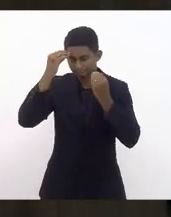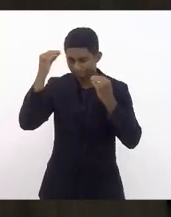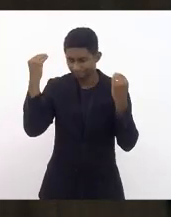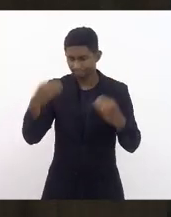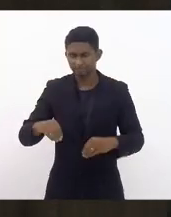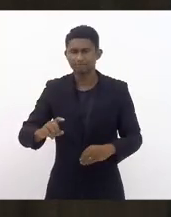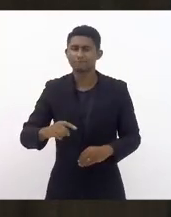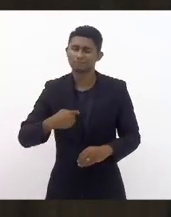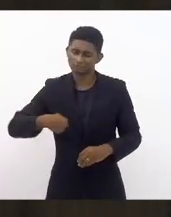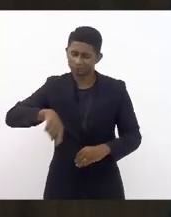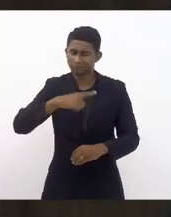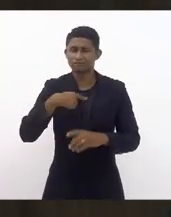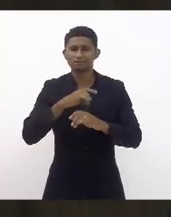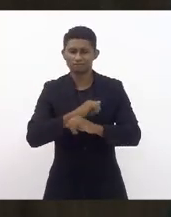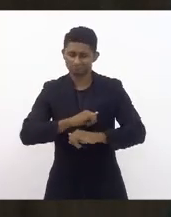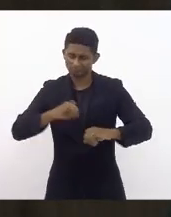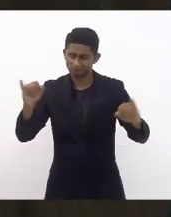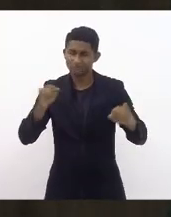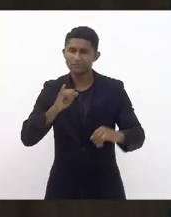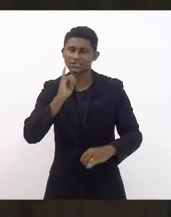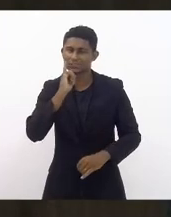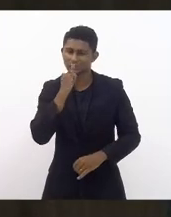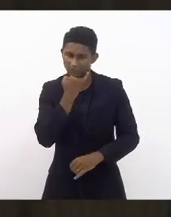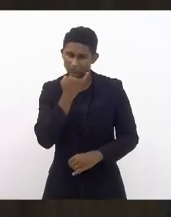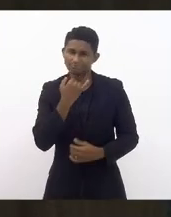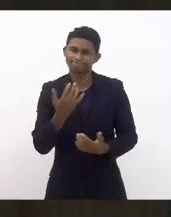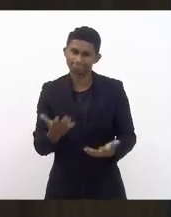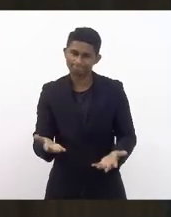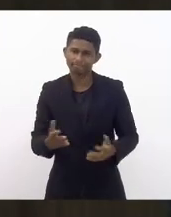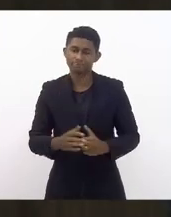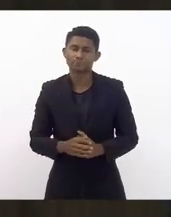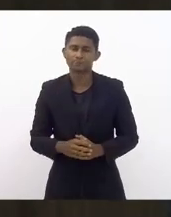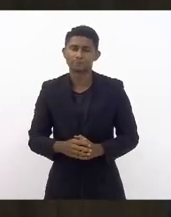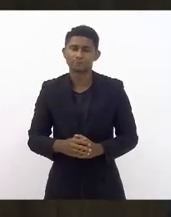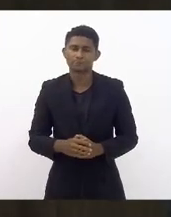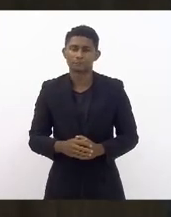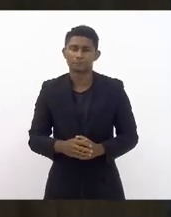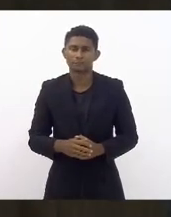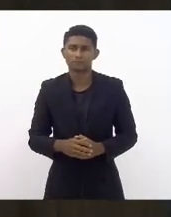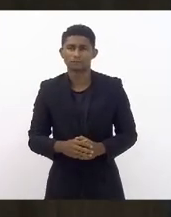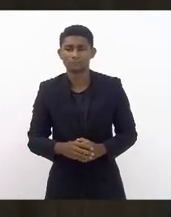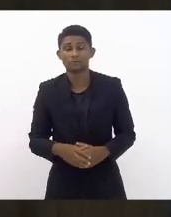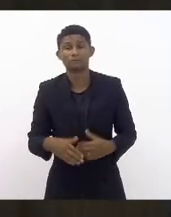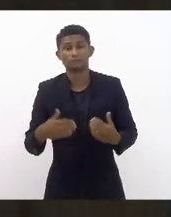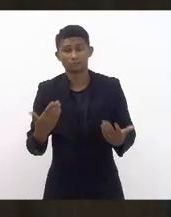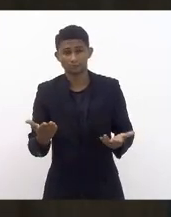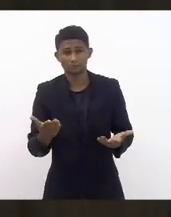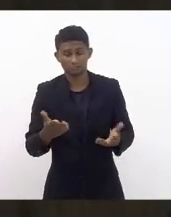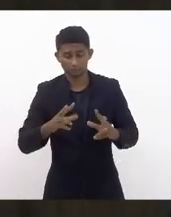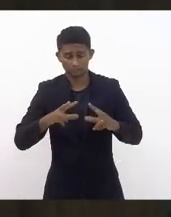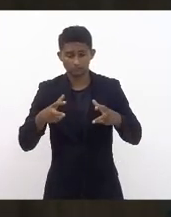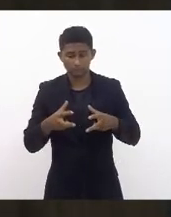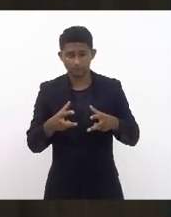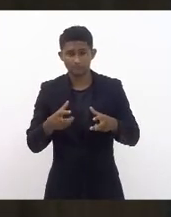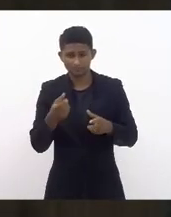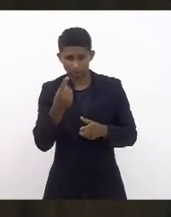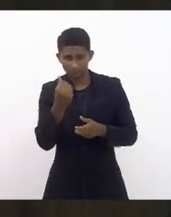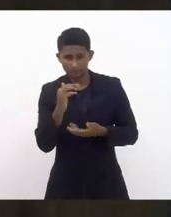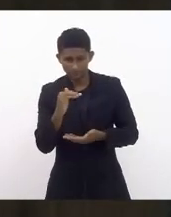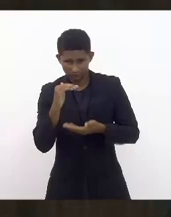com tristeza esse papel, senhor presidente. Por isso, no mérito, pela comissão de